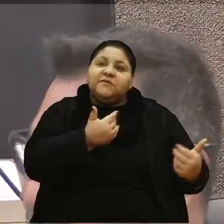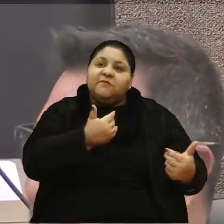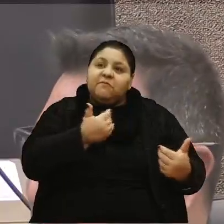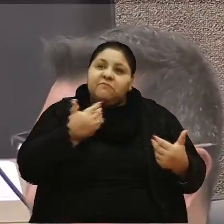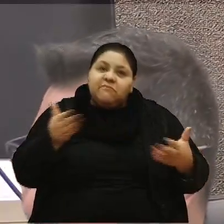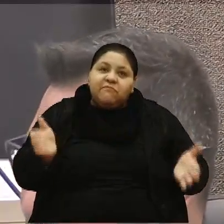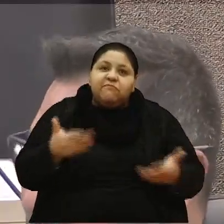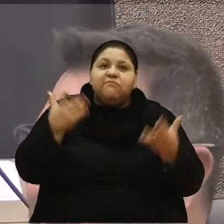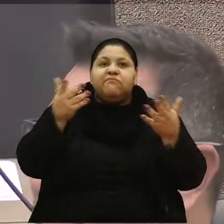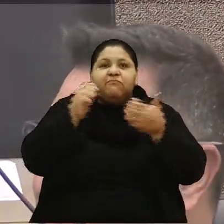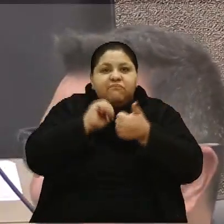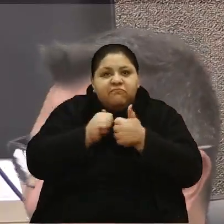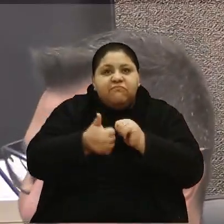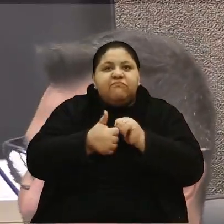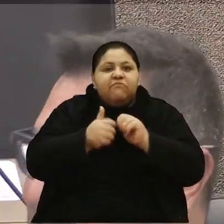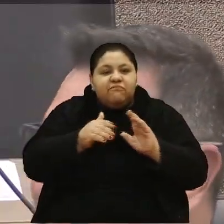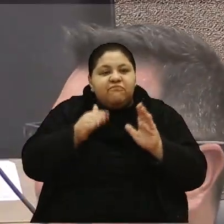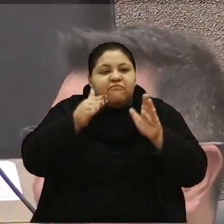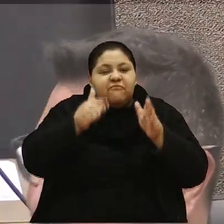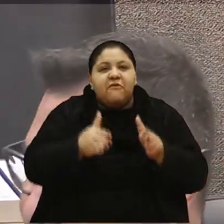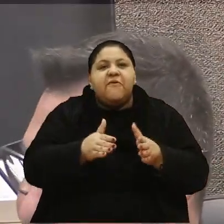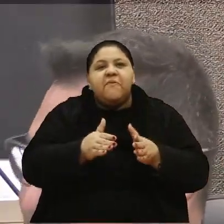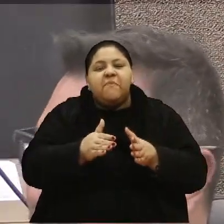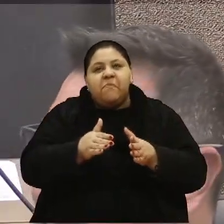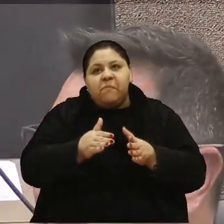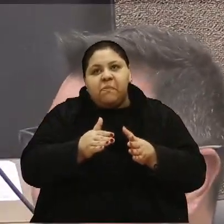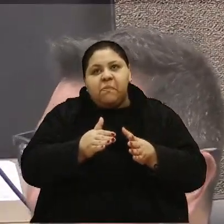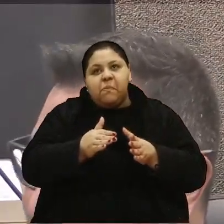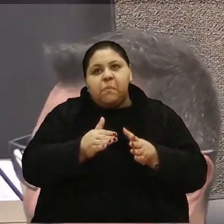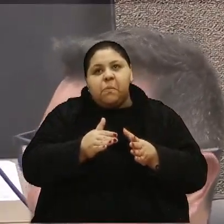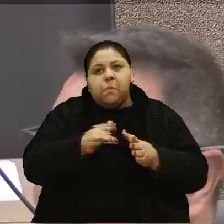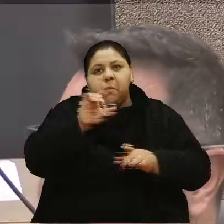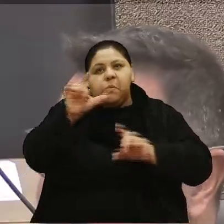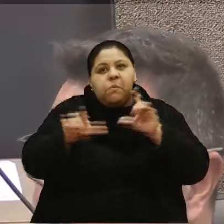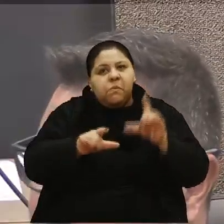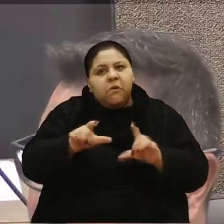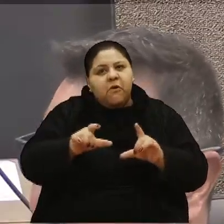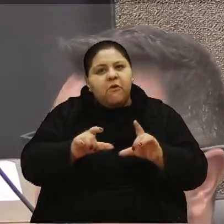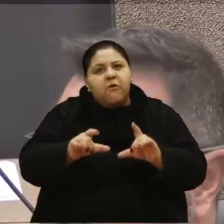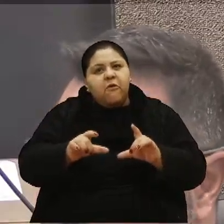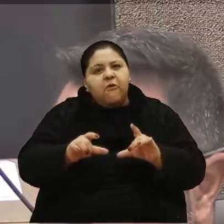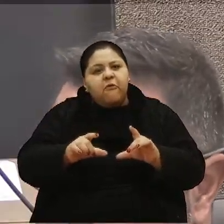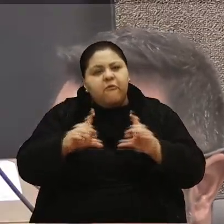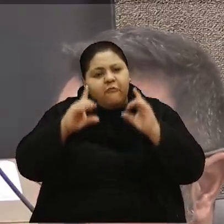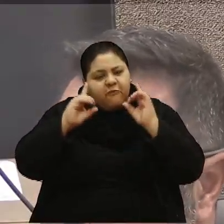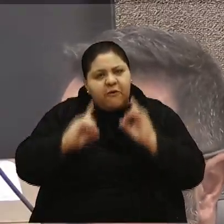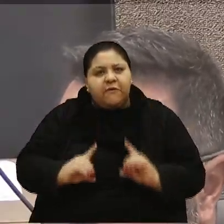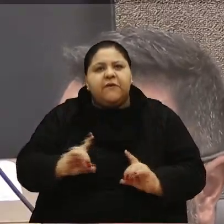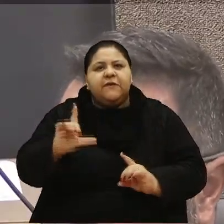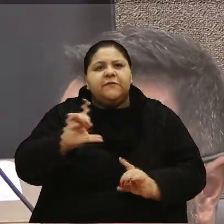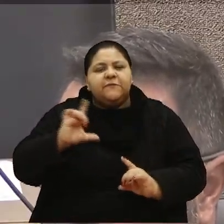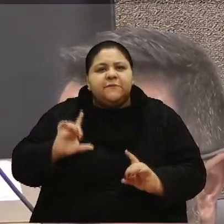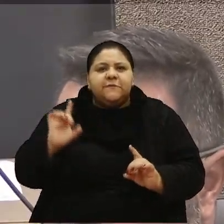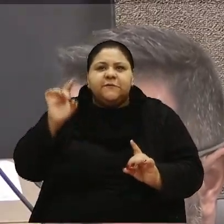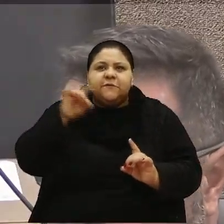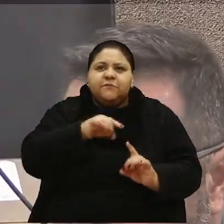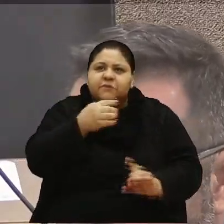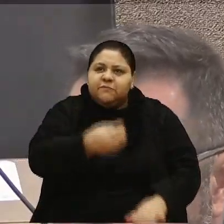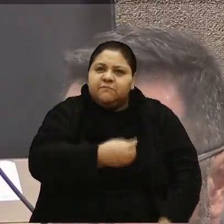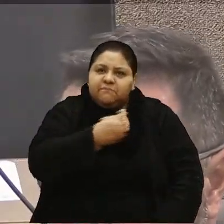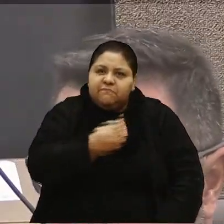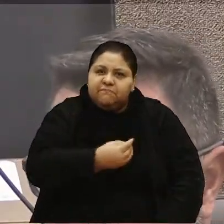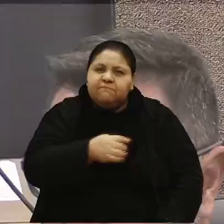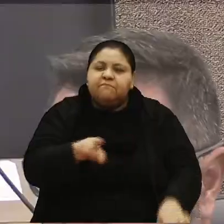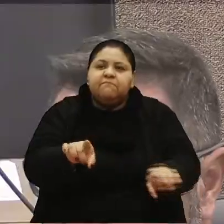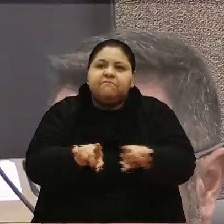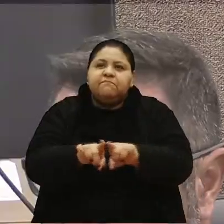com o esporte, quem se dedica ao esporte é uma pessoa disciplinada, é uma pessoa que tem um objetivo na vida e também